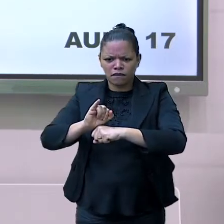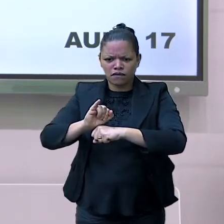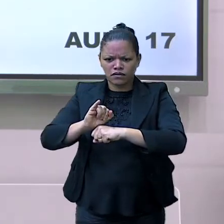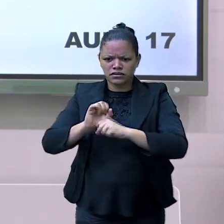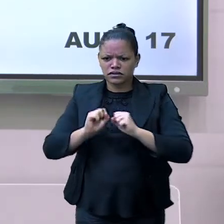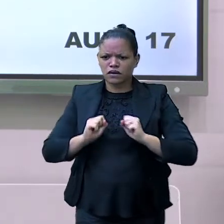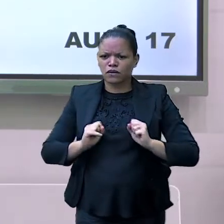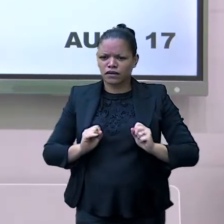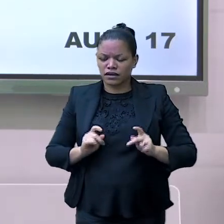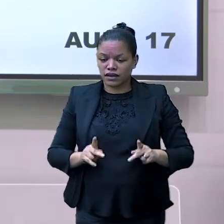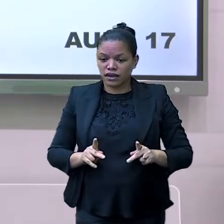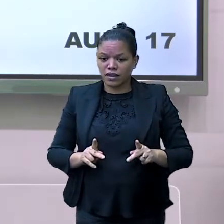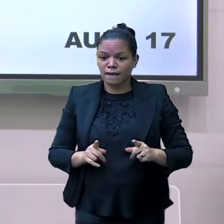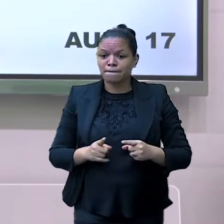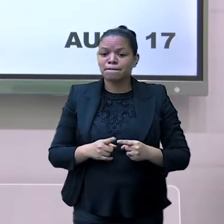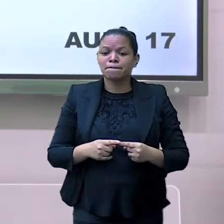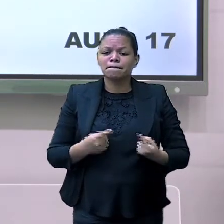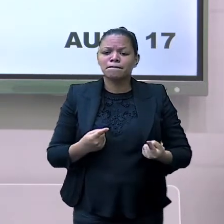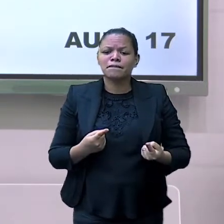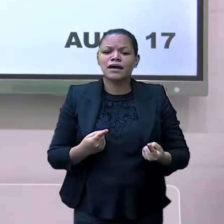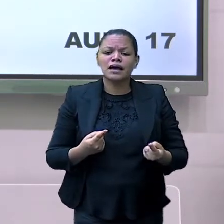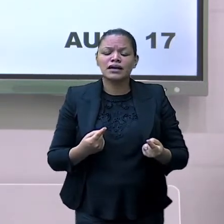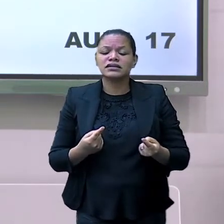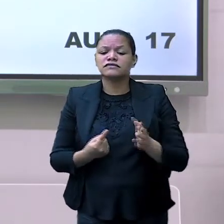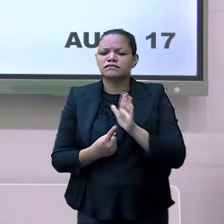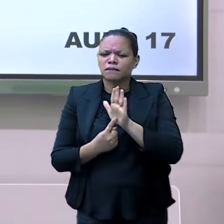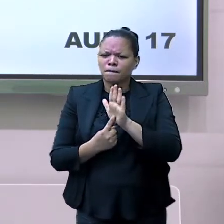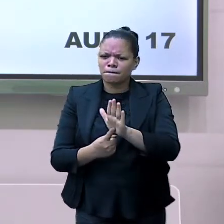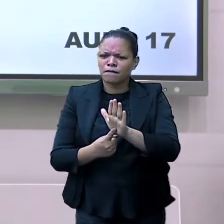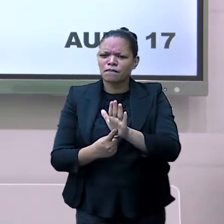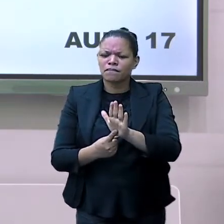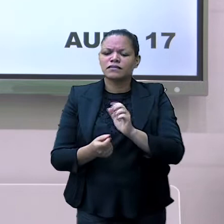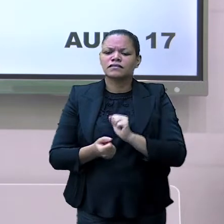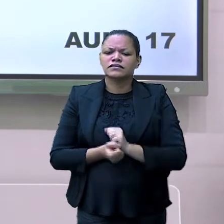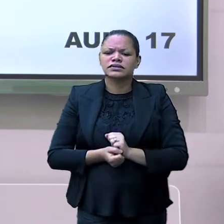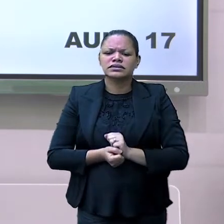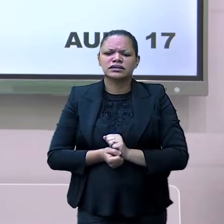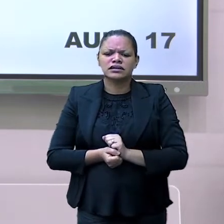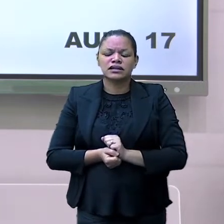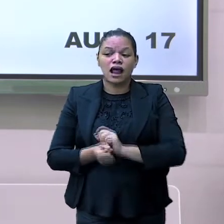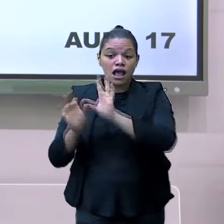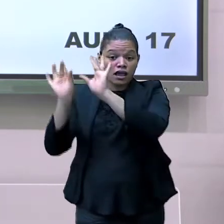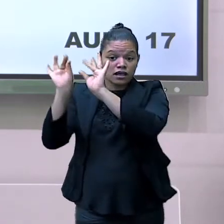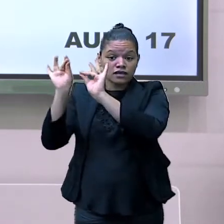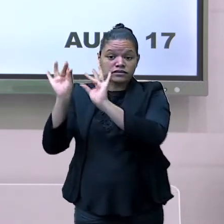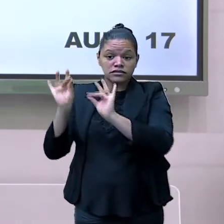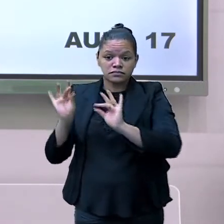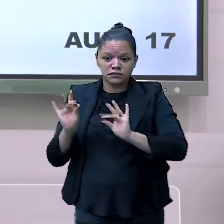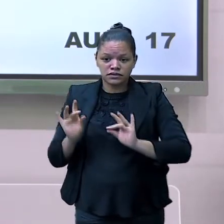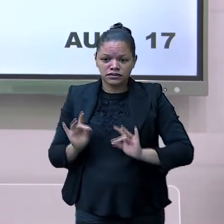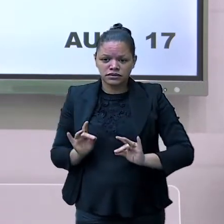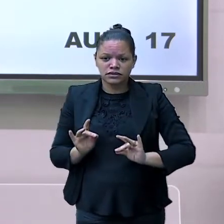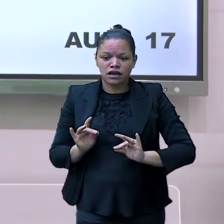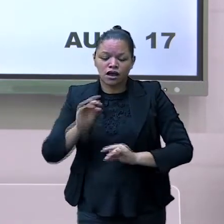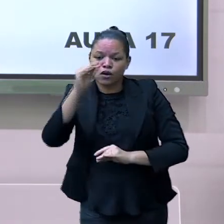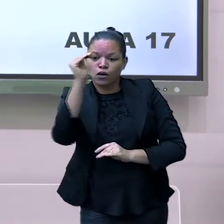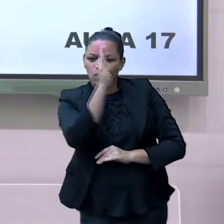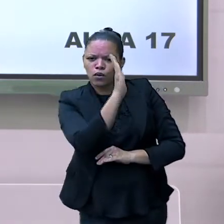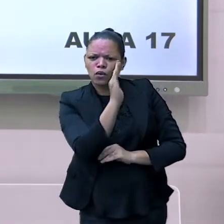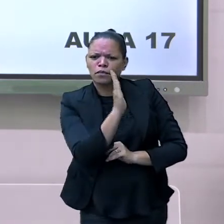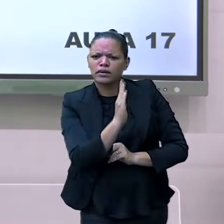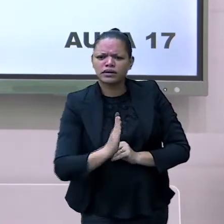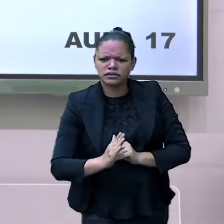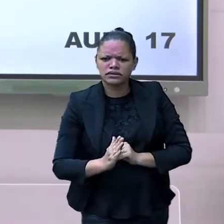do nosso país, a compreensão vai ficando um pouquinho melhor quando a gente entende o que o nosso país exporta e o que o